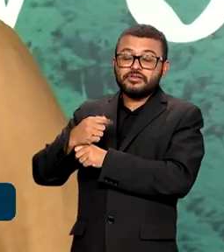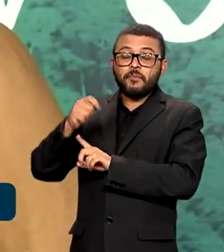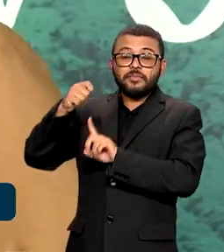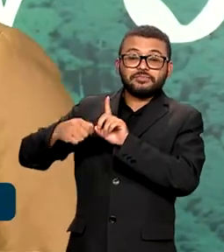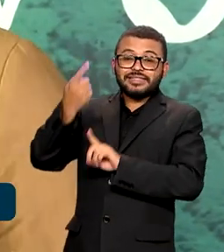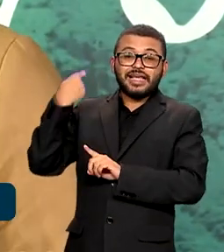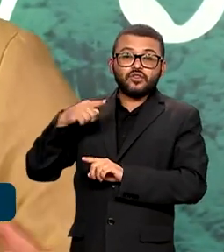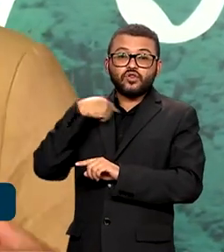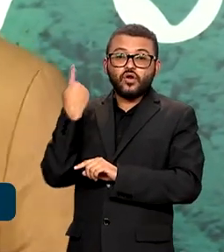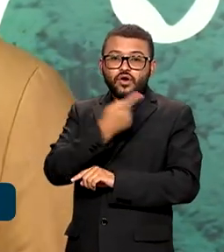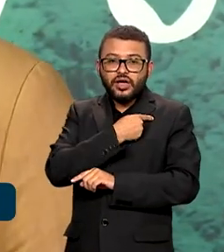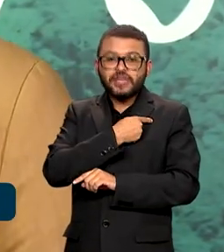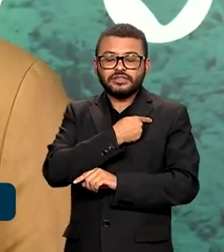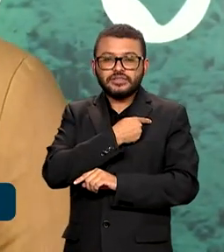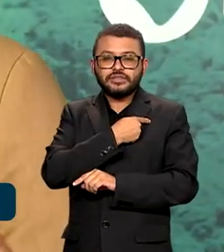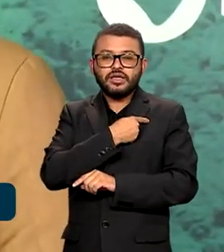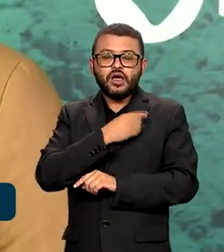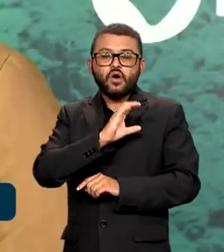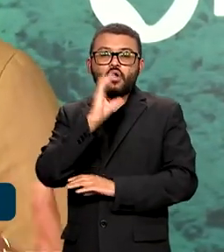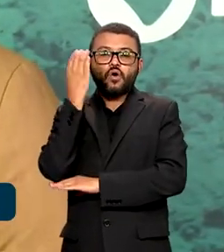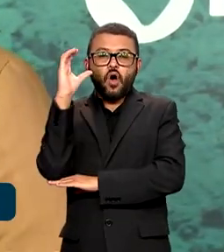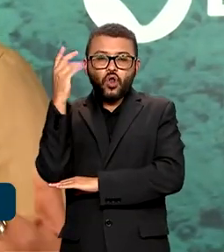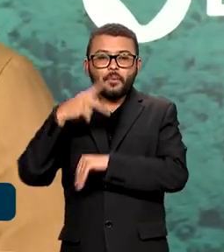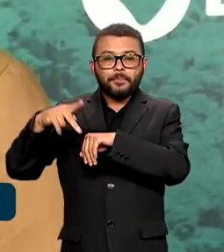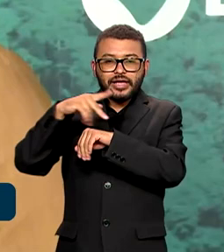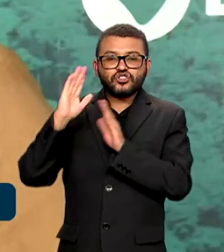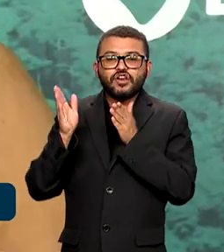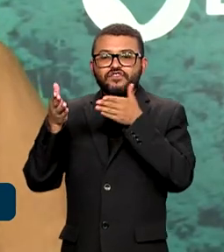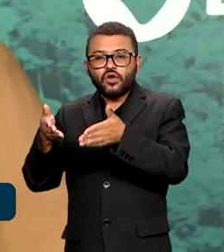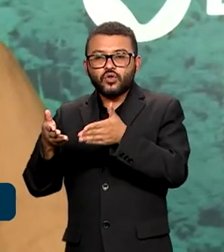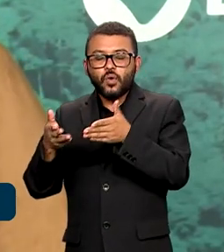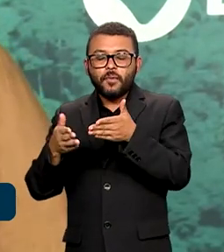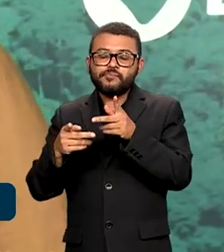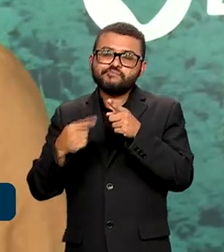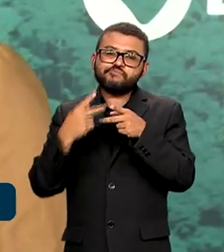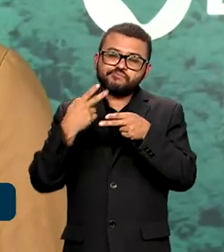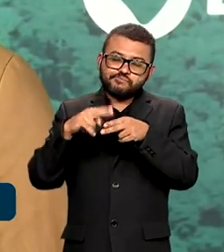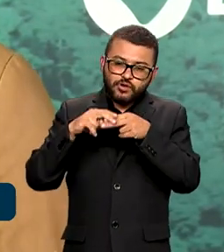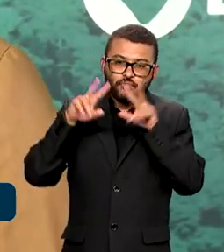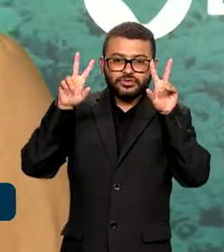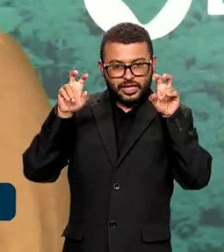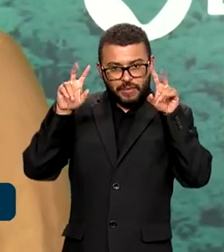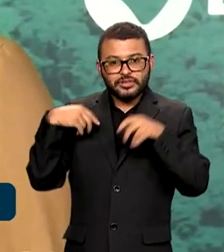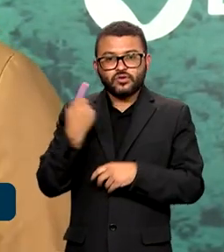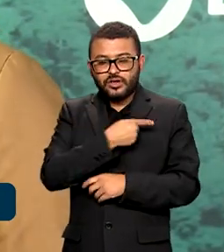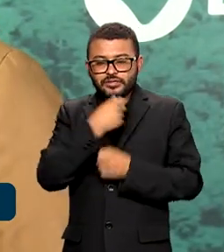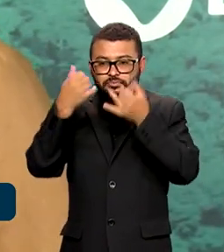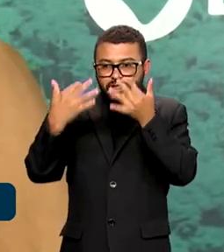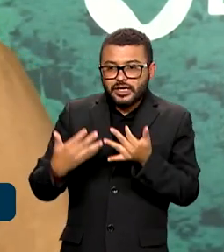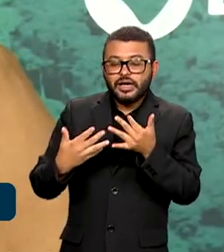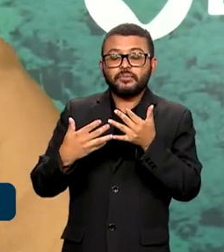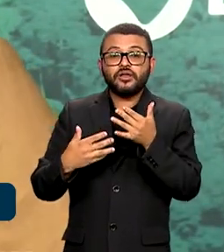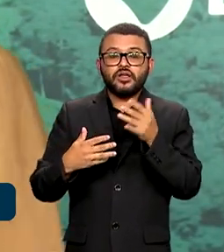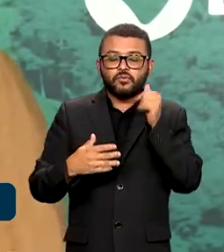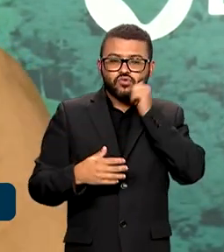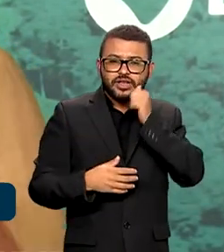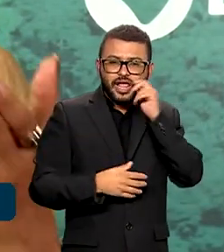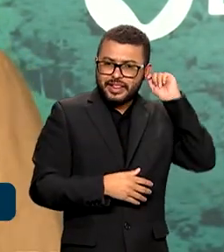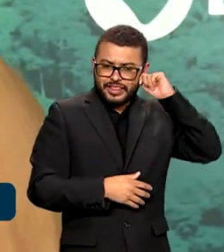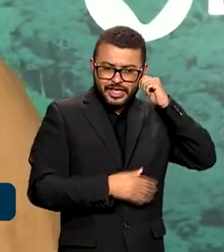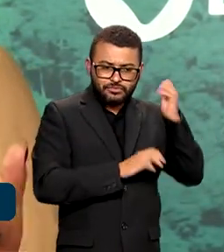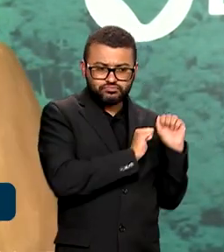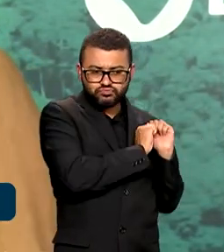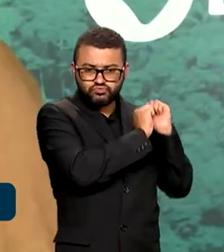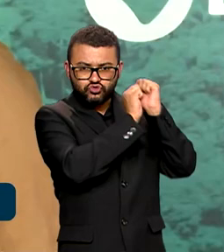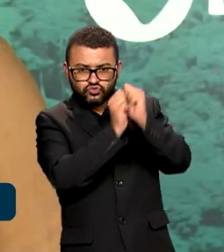outro tema, porém o tema de quilombolas e terras e acesso também veio muito forte, porque levamos as parlamentares negras conosco pela primeira